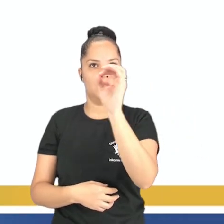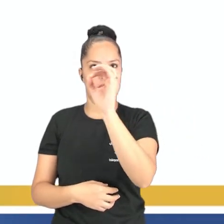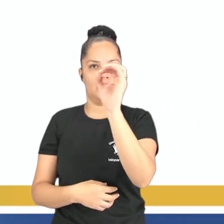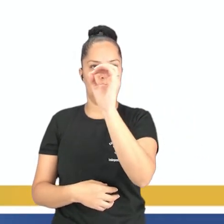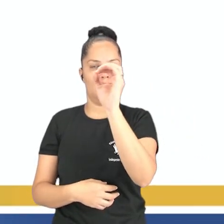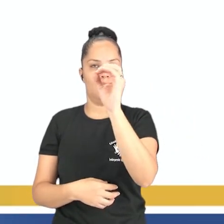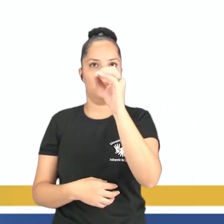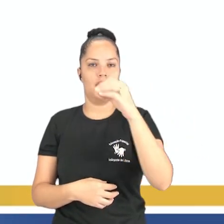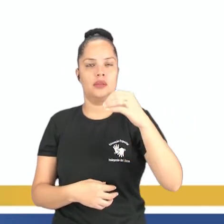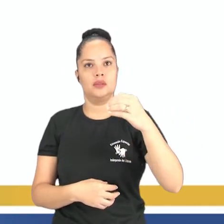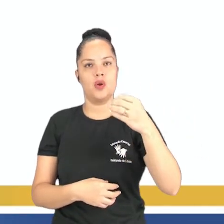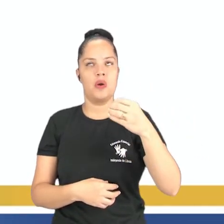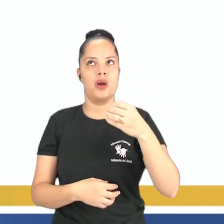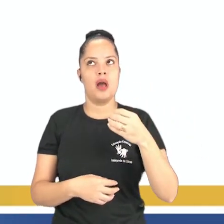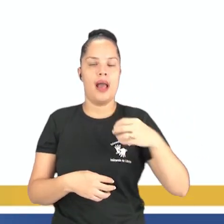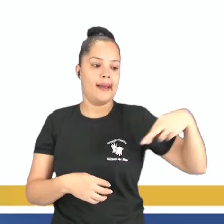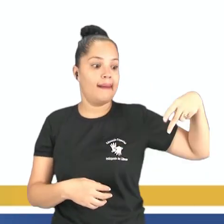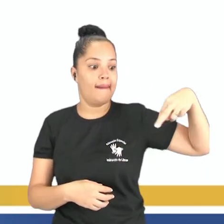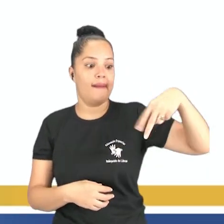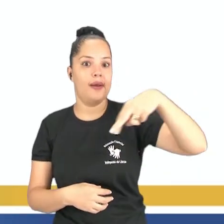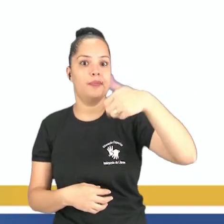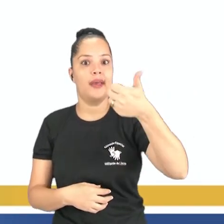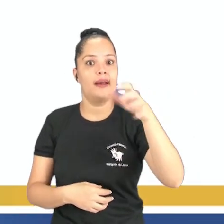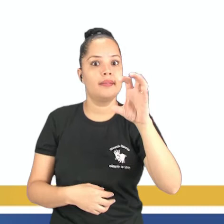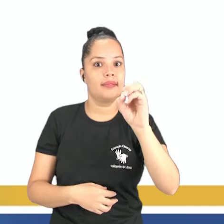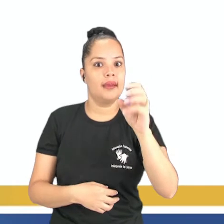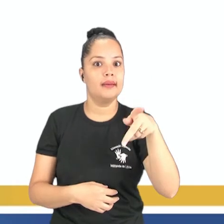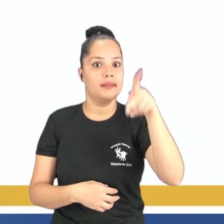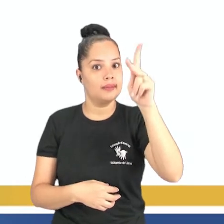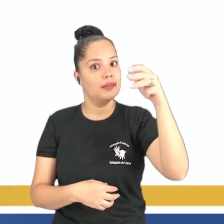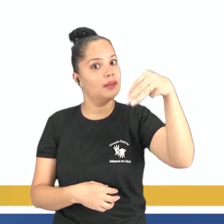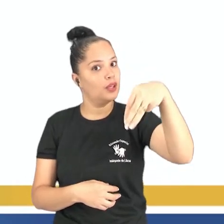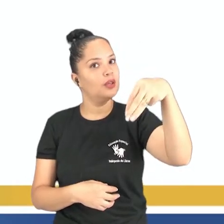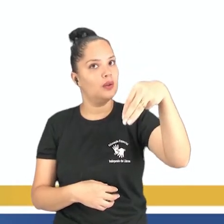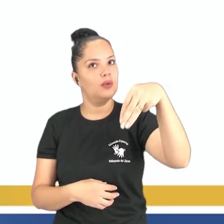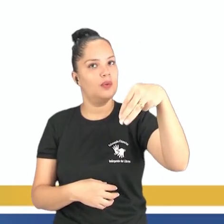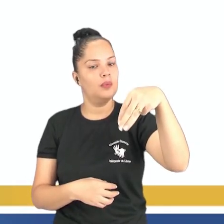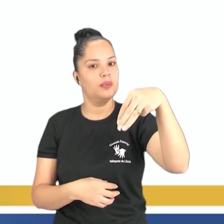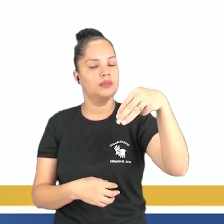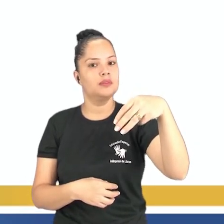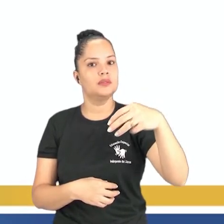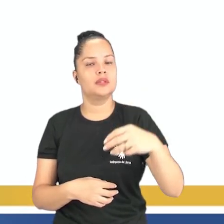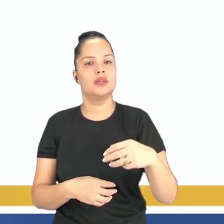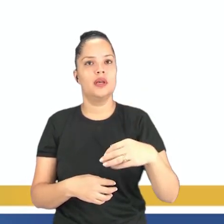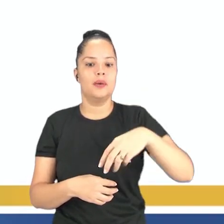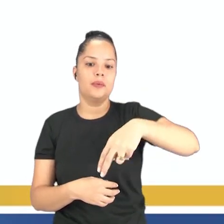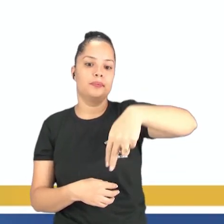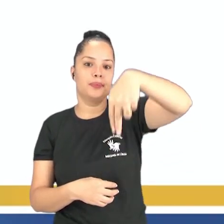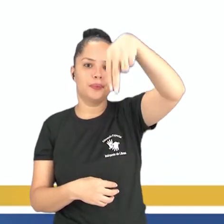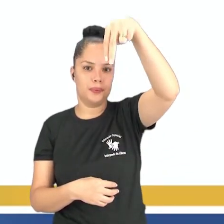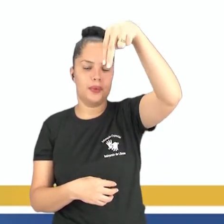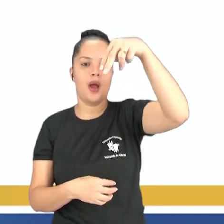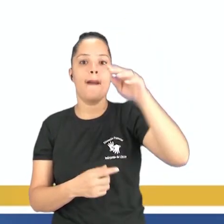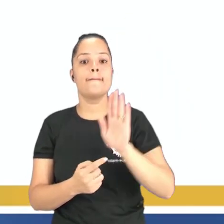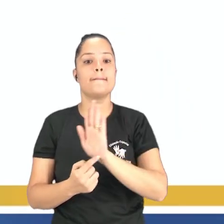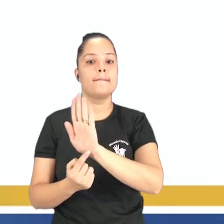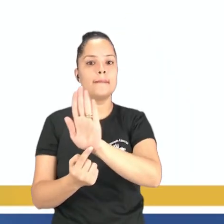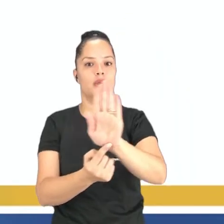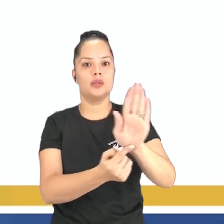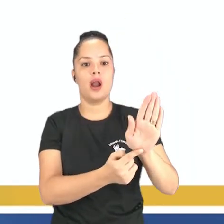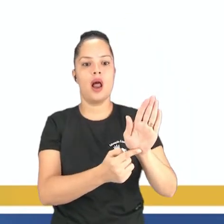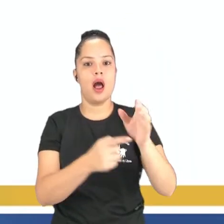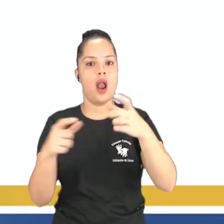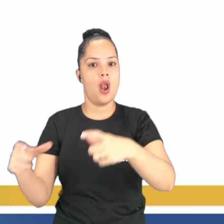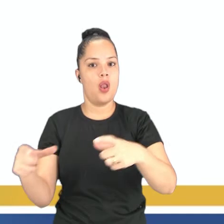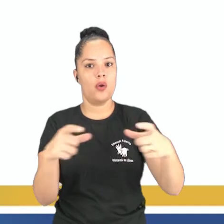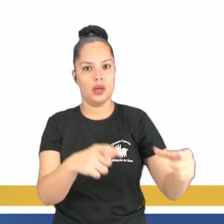estivesse mostrando aí o processo de translação da figura e da pessoa. Então, estão vendo aí esse